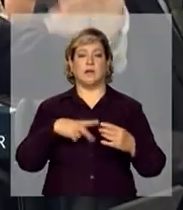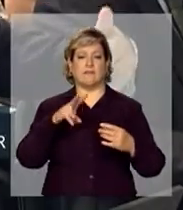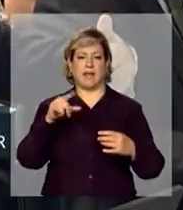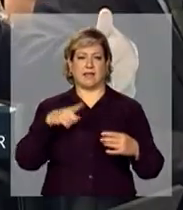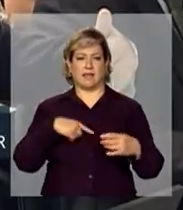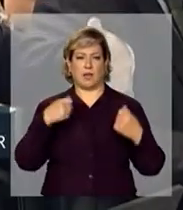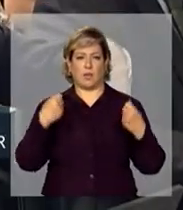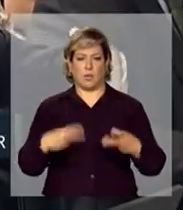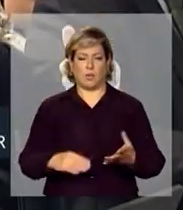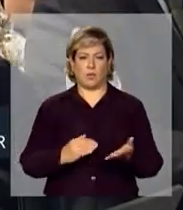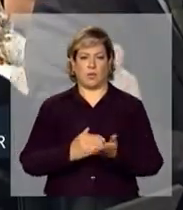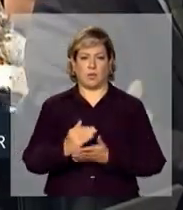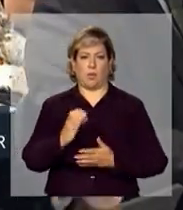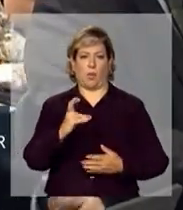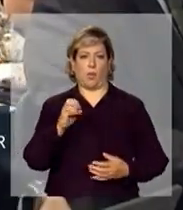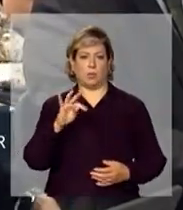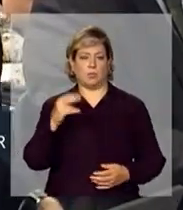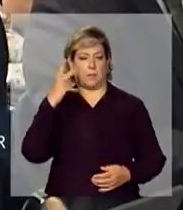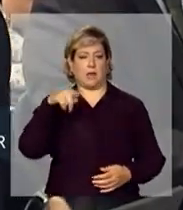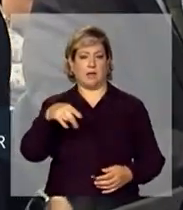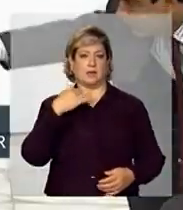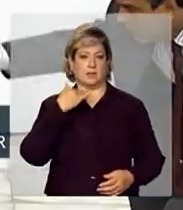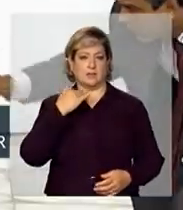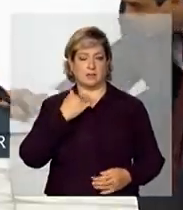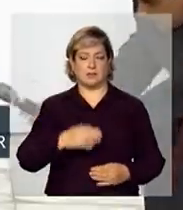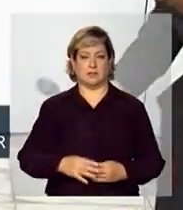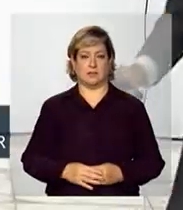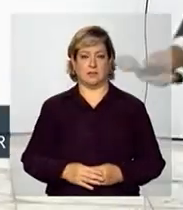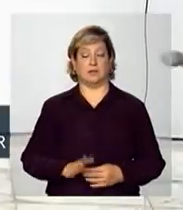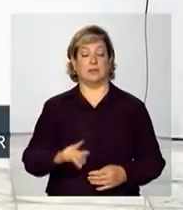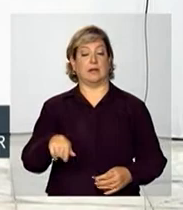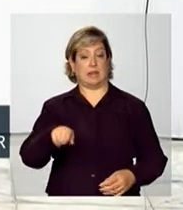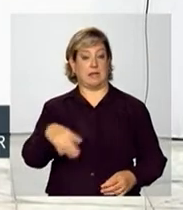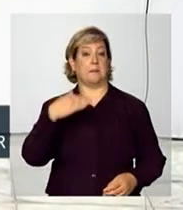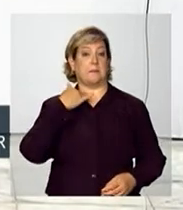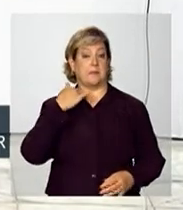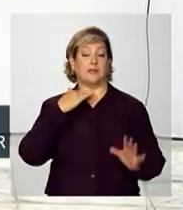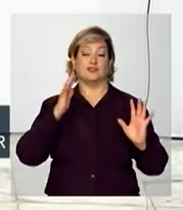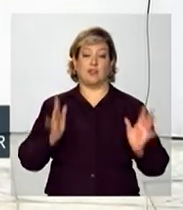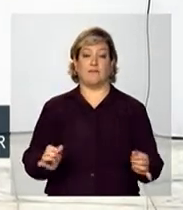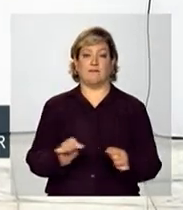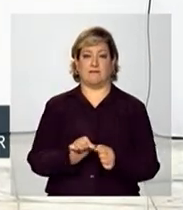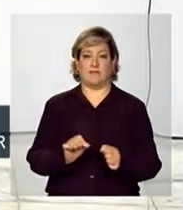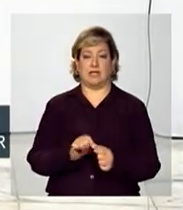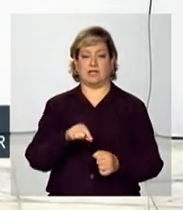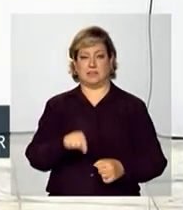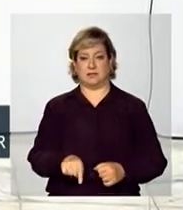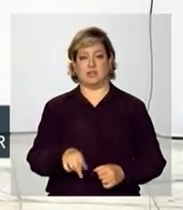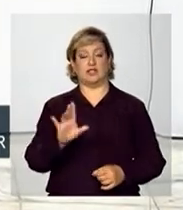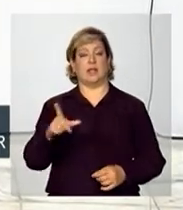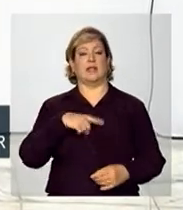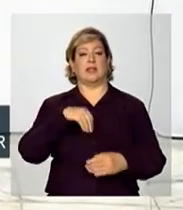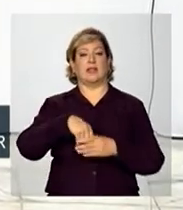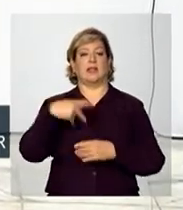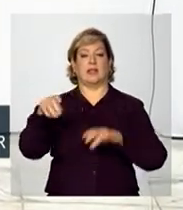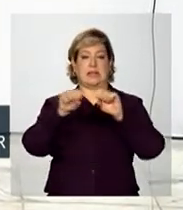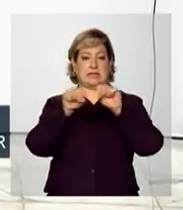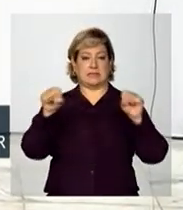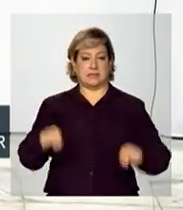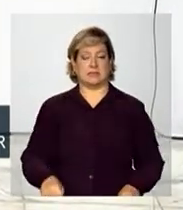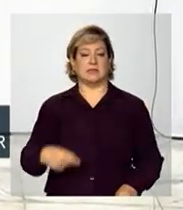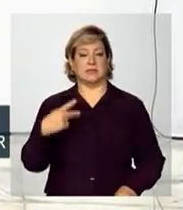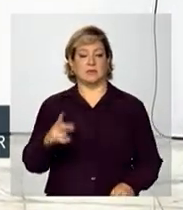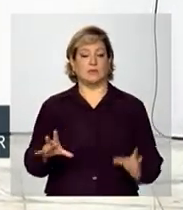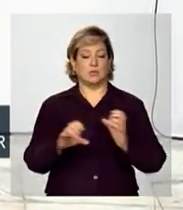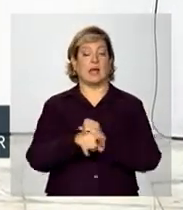custo aumento de custo para instituição financeira já faz isso ela já tem em seu sistemas o custo efetivo